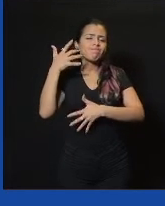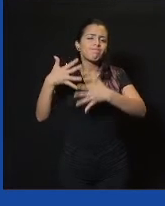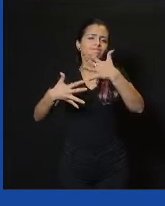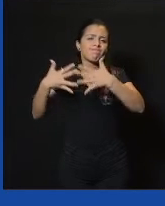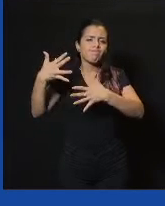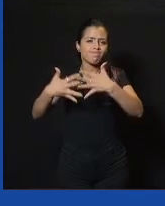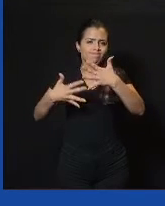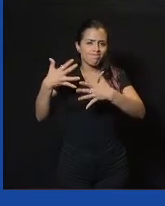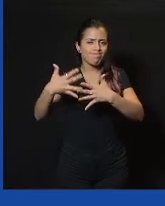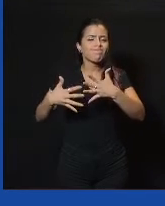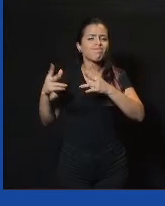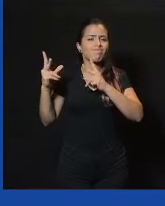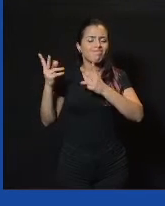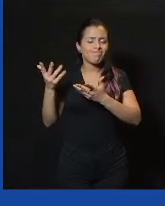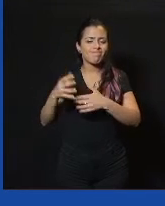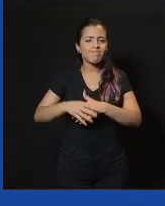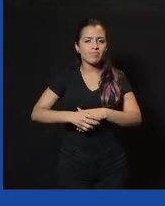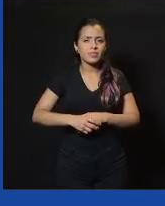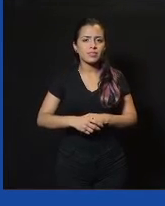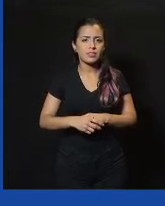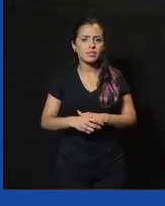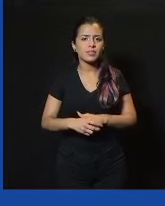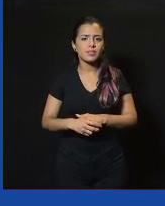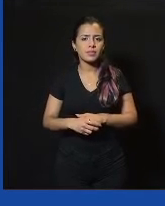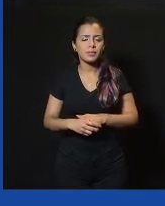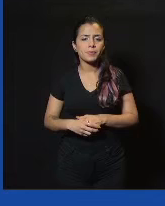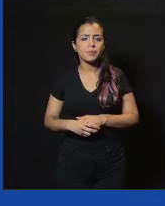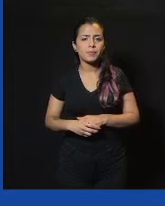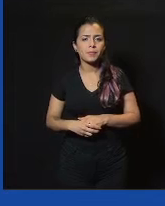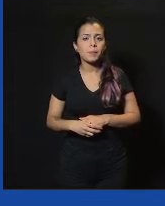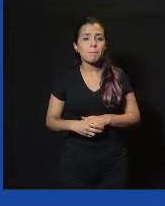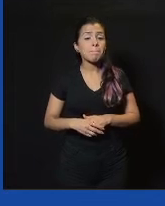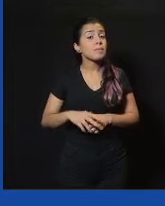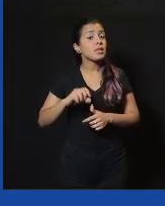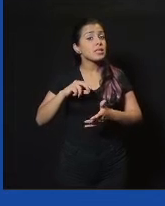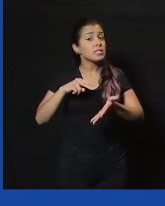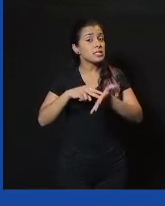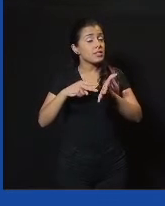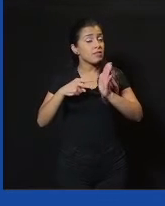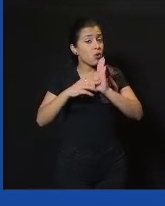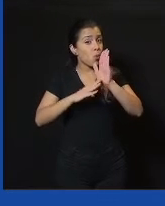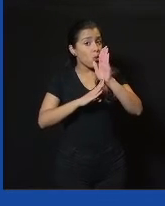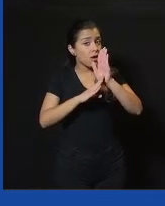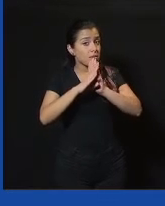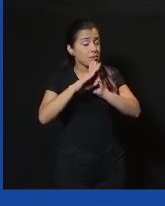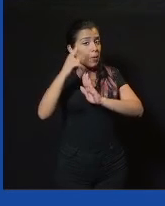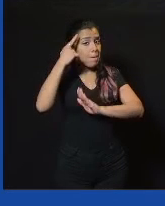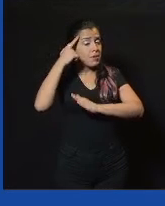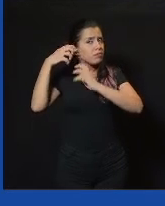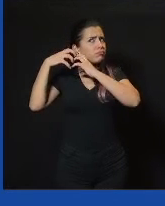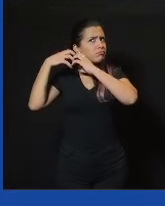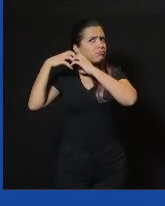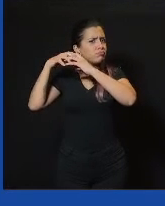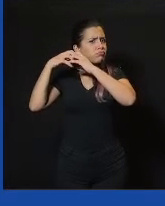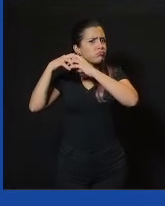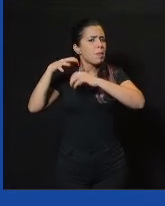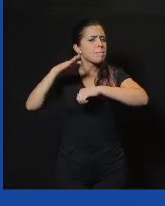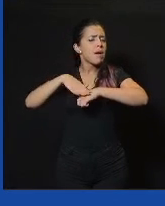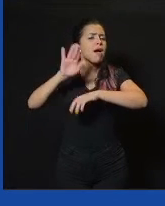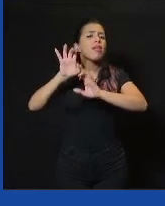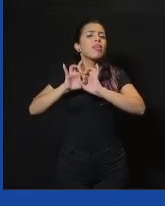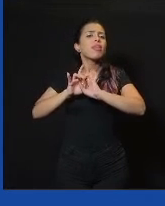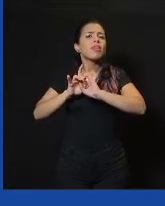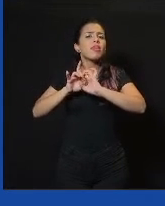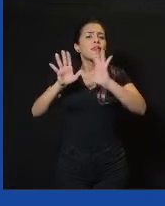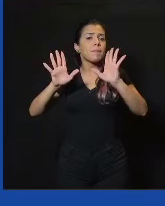mas da grande mídia sobre isso, de que isso significaria o crescimento de um pensamento mais liberal na